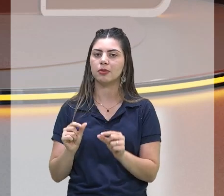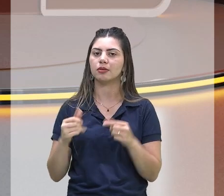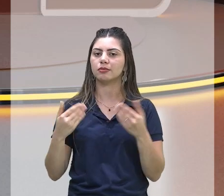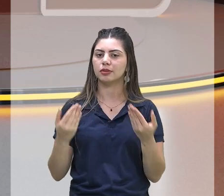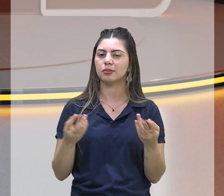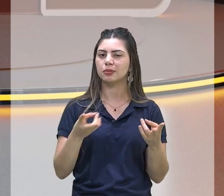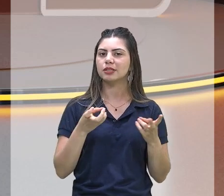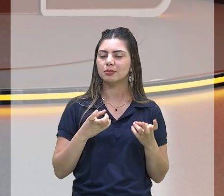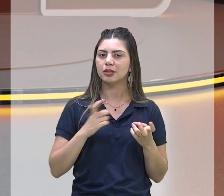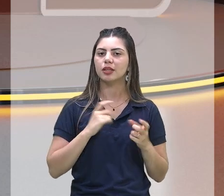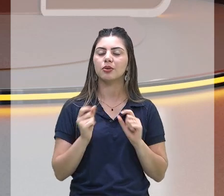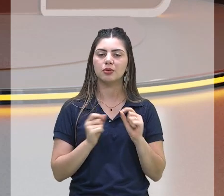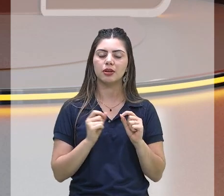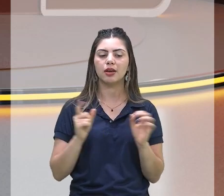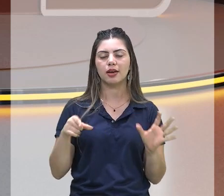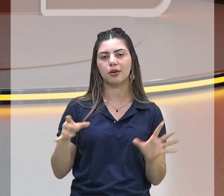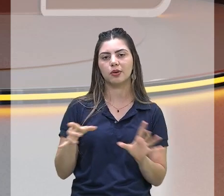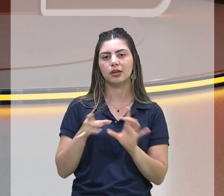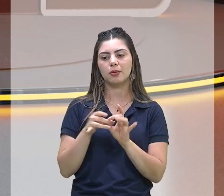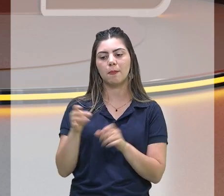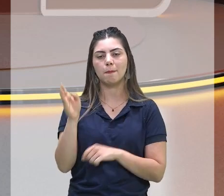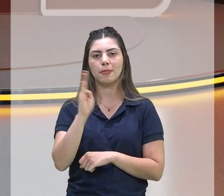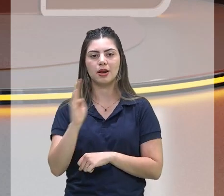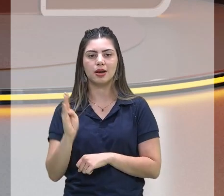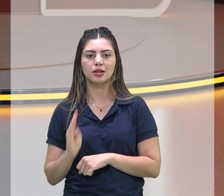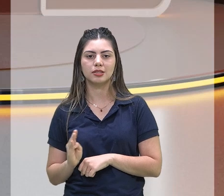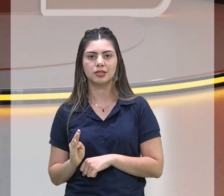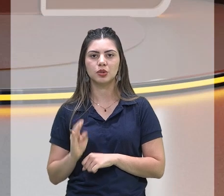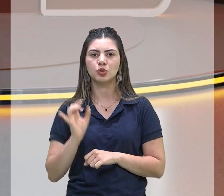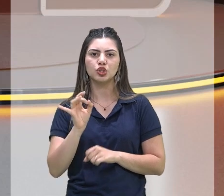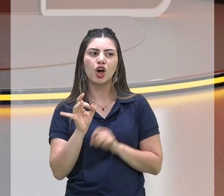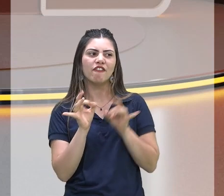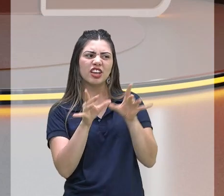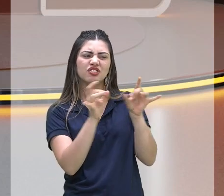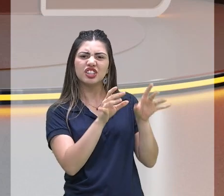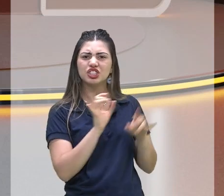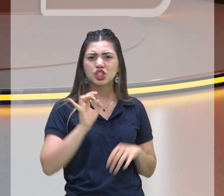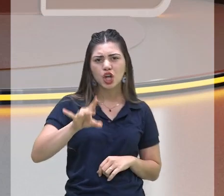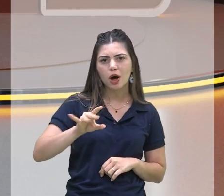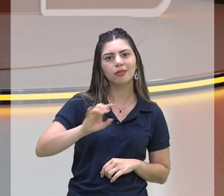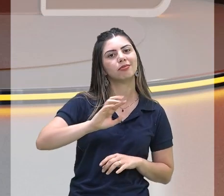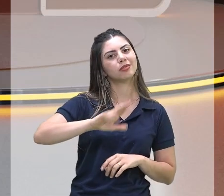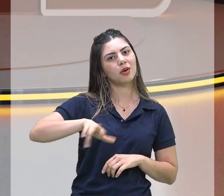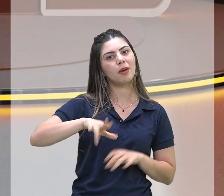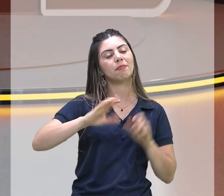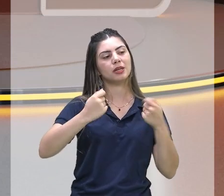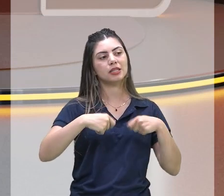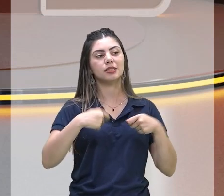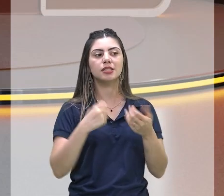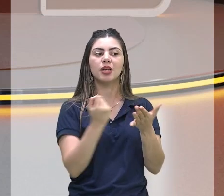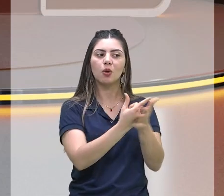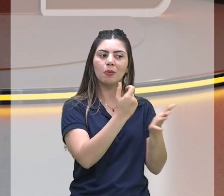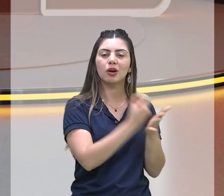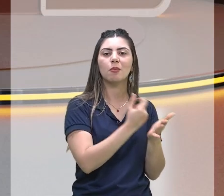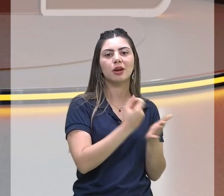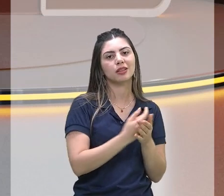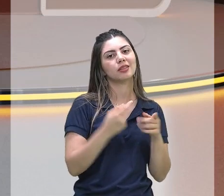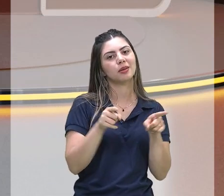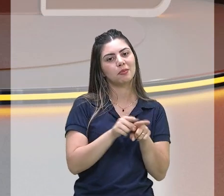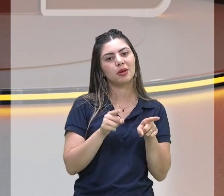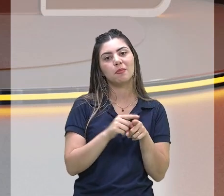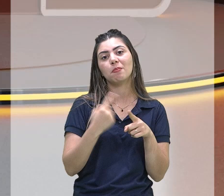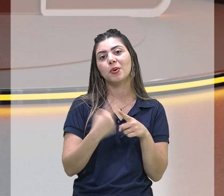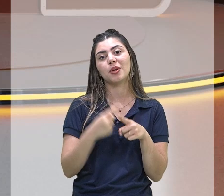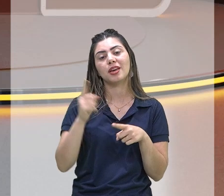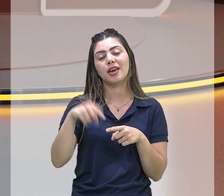realmente também essa conexão. O Brasil não tem só que vender, mas também tem que comprar dos países que fazem parte, porque